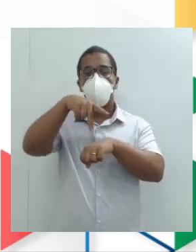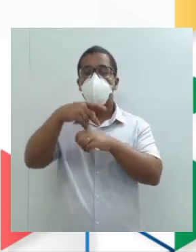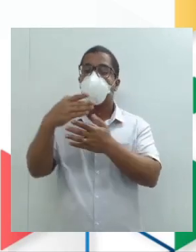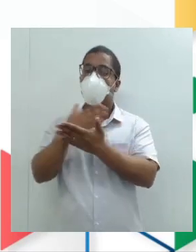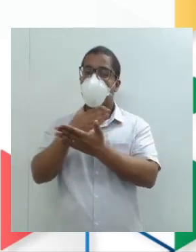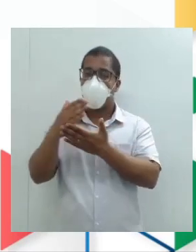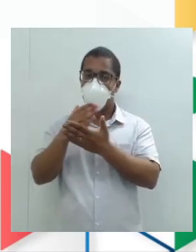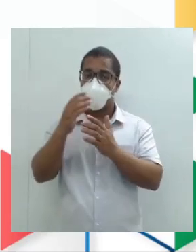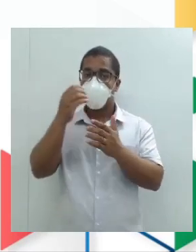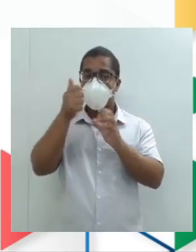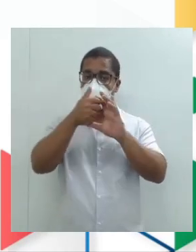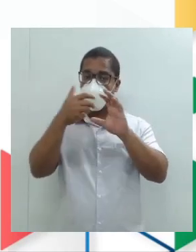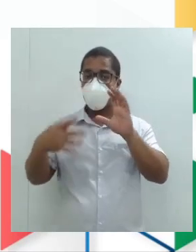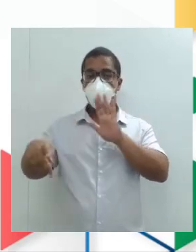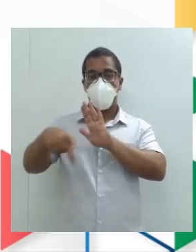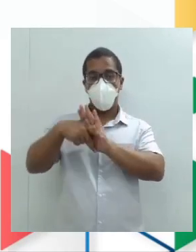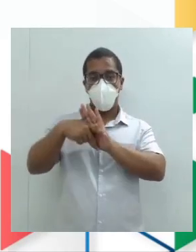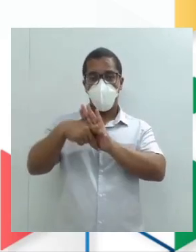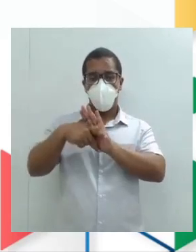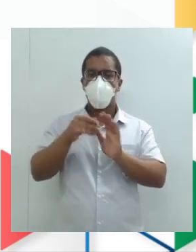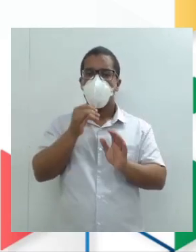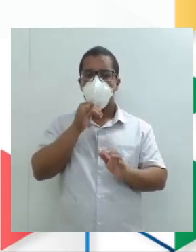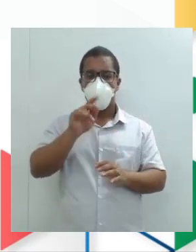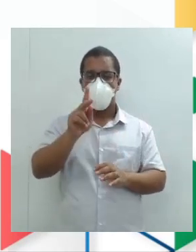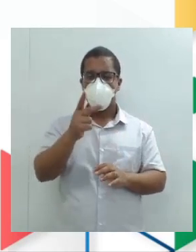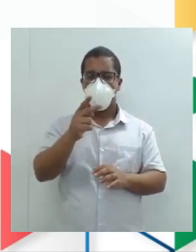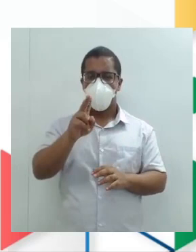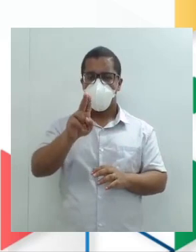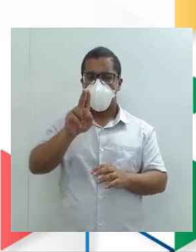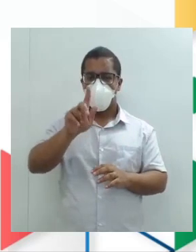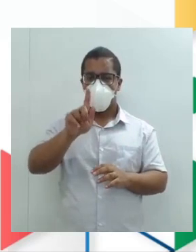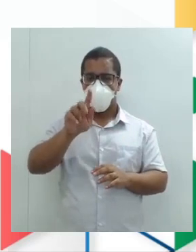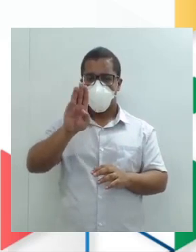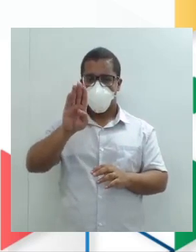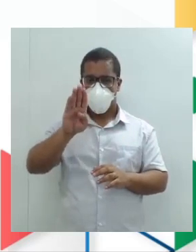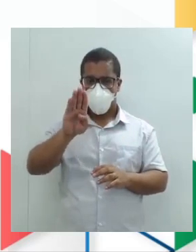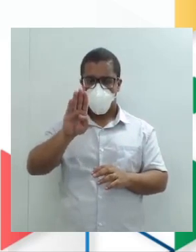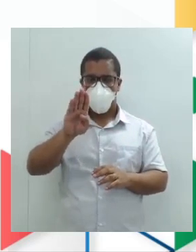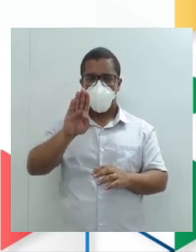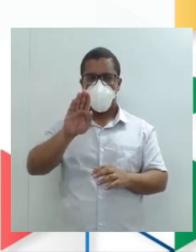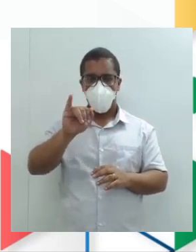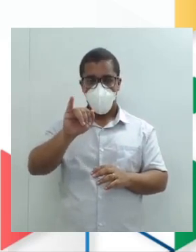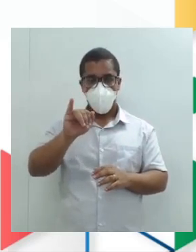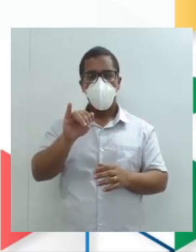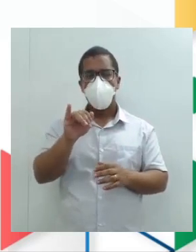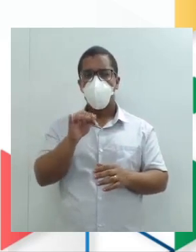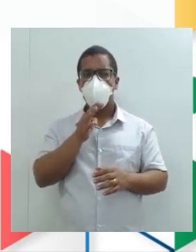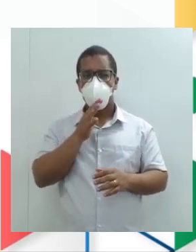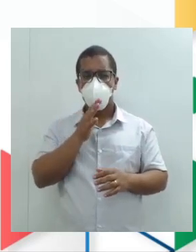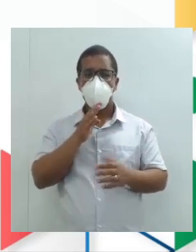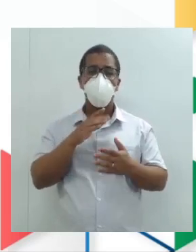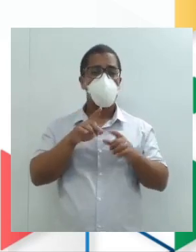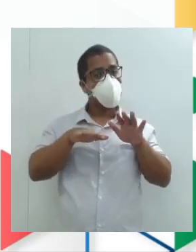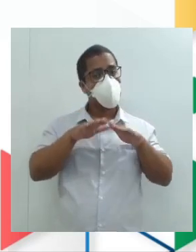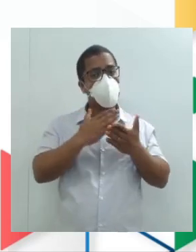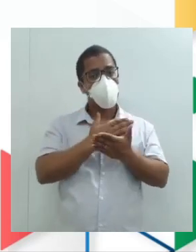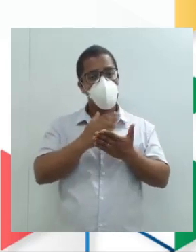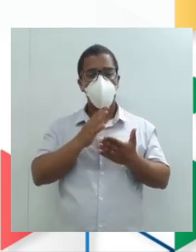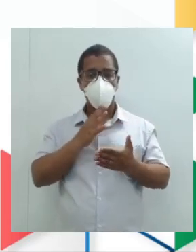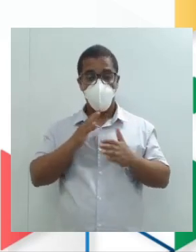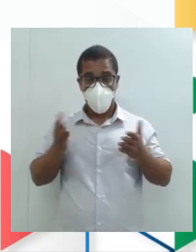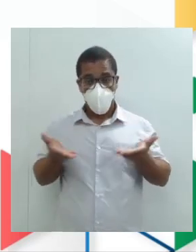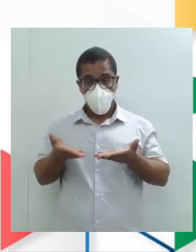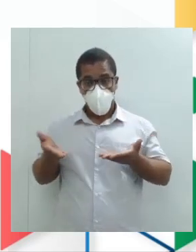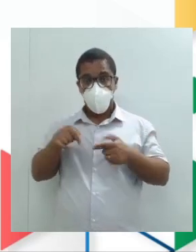rugby? Não. Talvez alguns conheçam, mas não é um esporte muito conhecido no país. Está começando